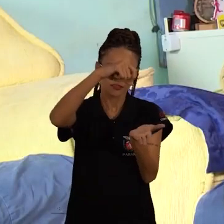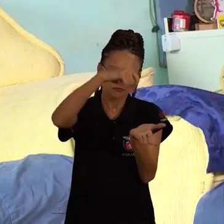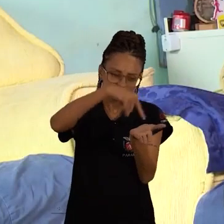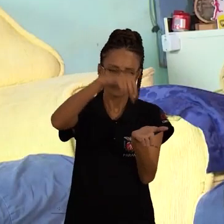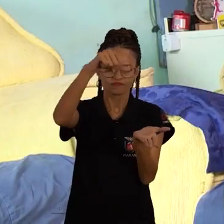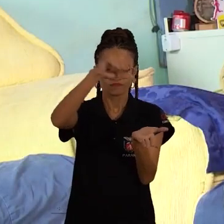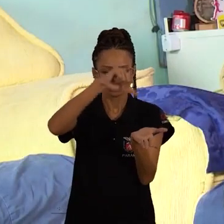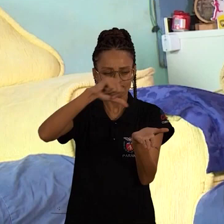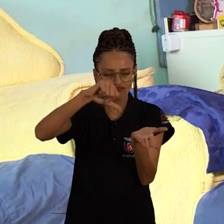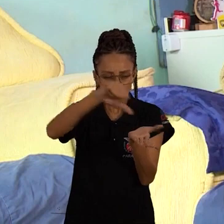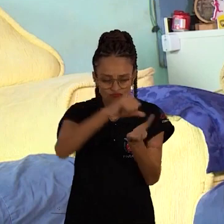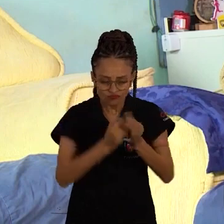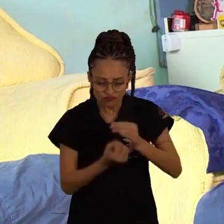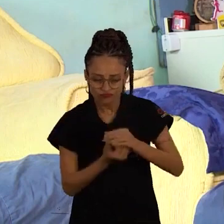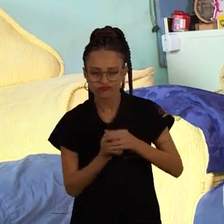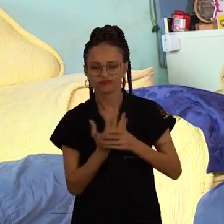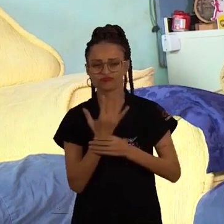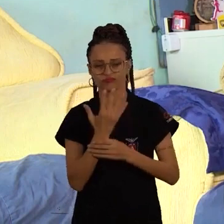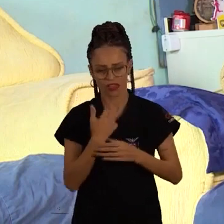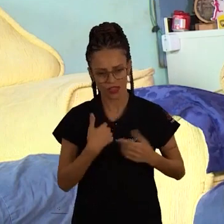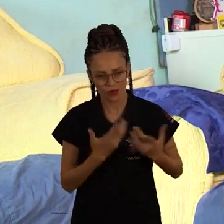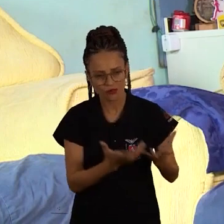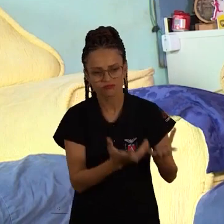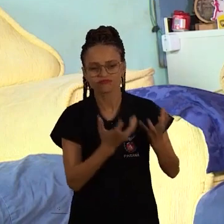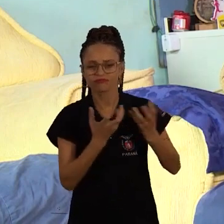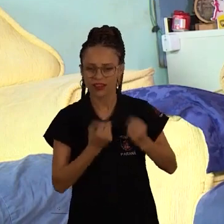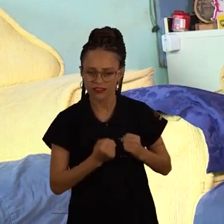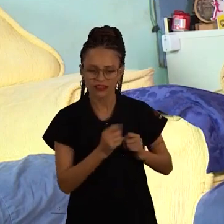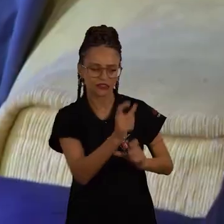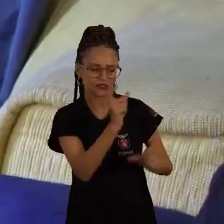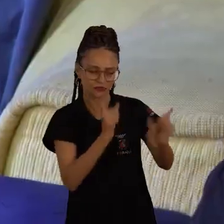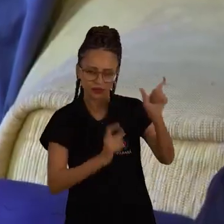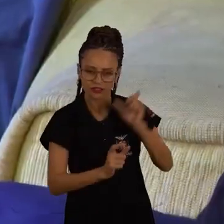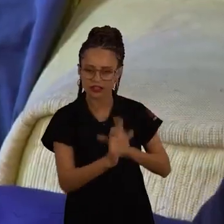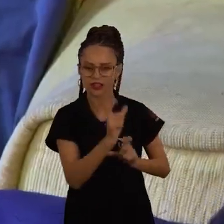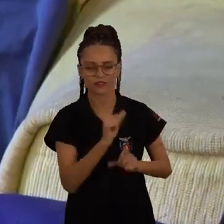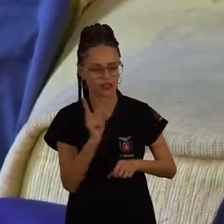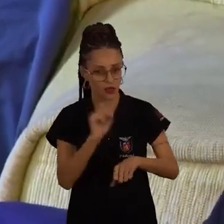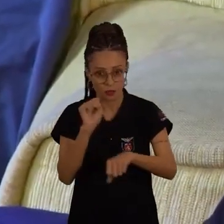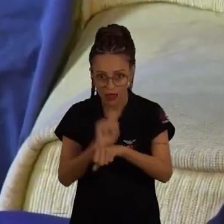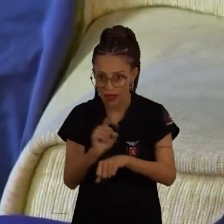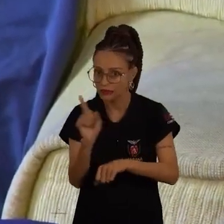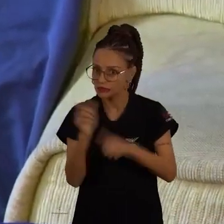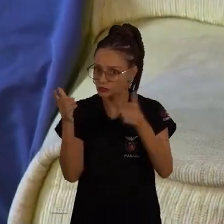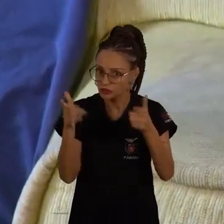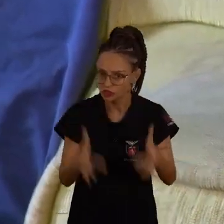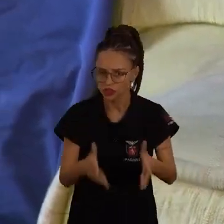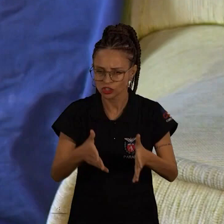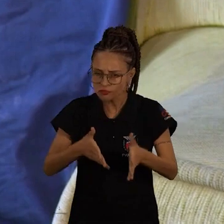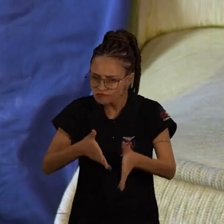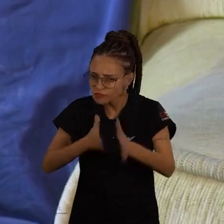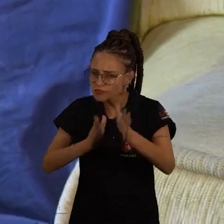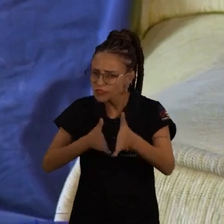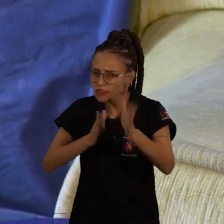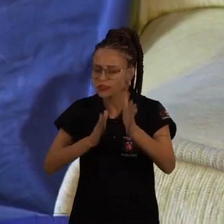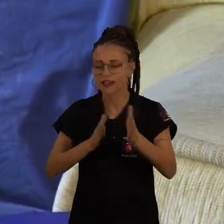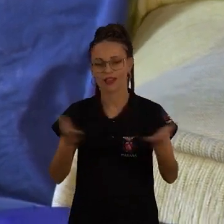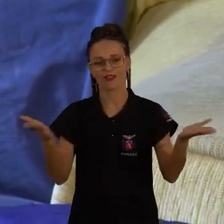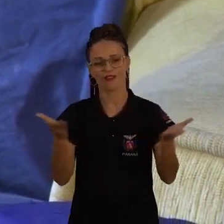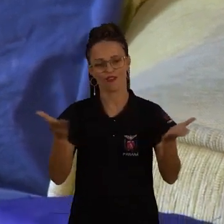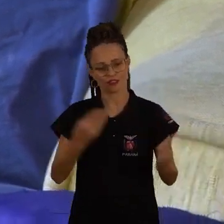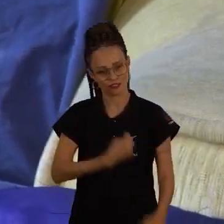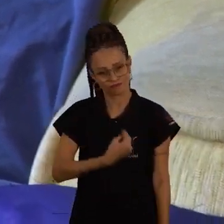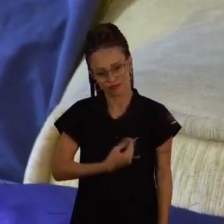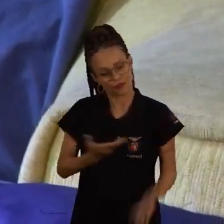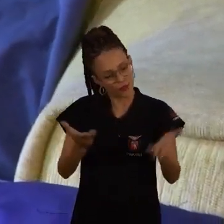lá, e eu acatei o que ela falou, não pare, não desista, siga. E hoje estou